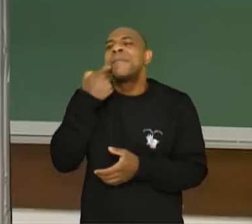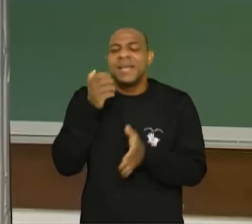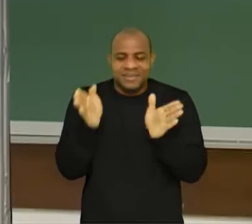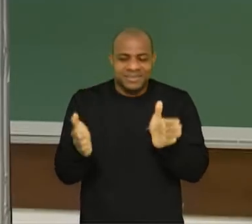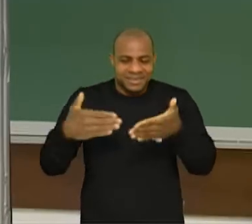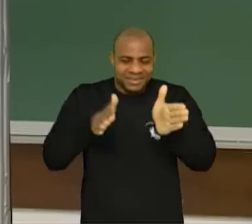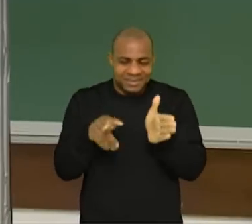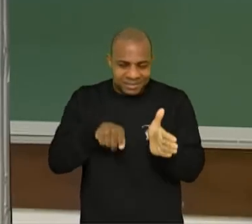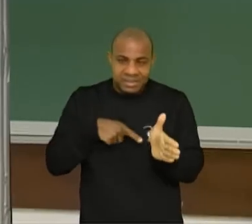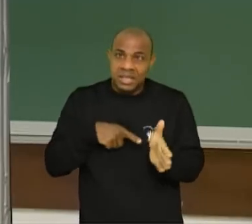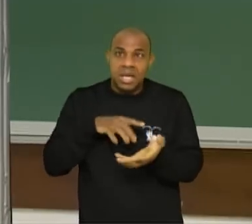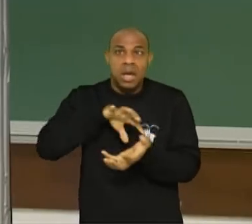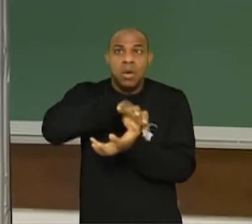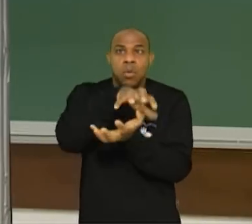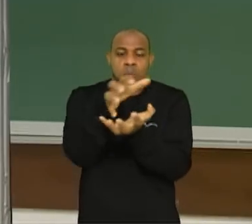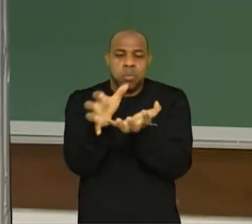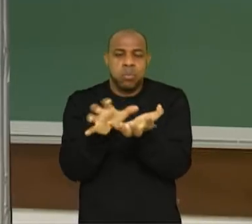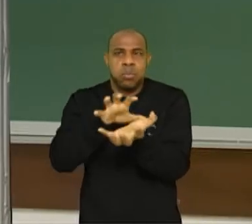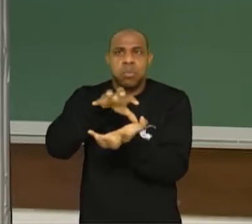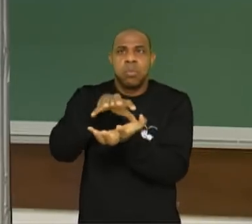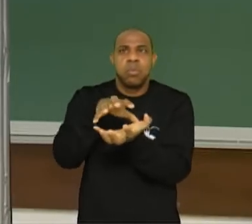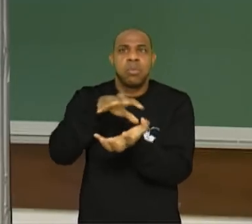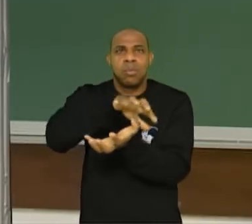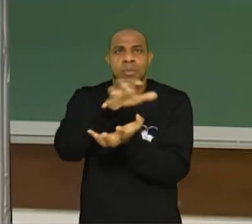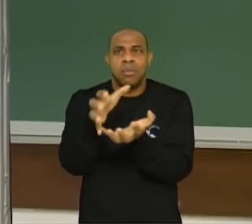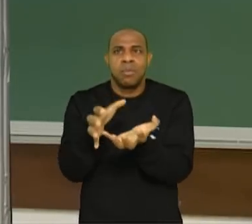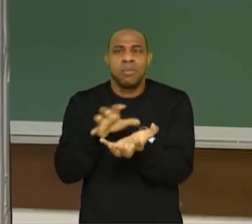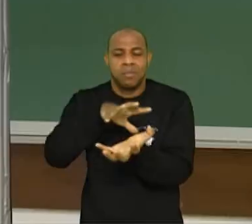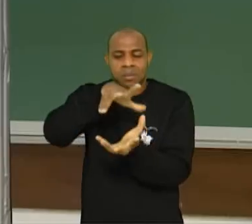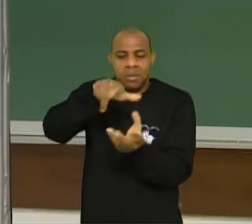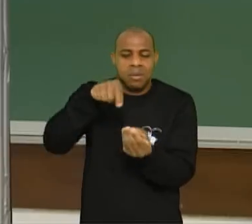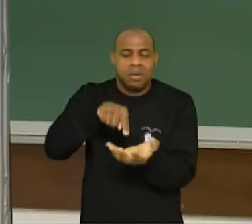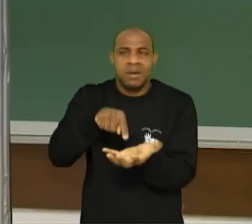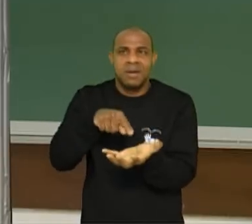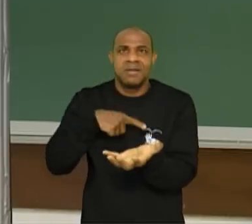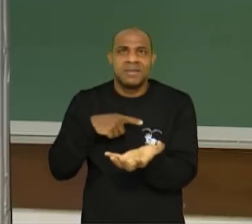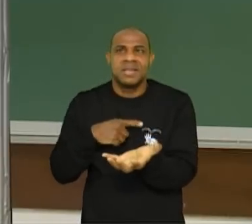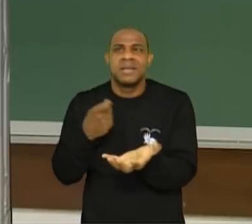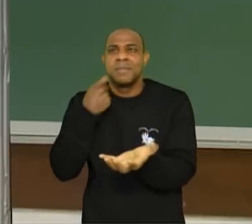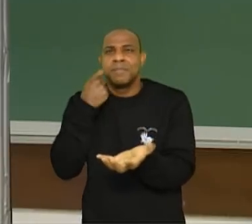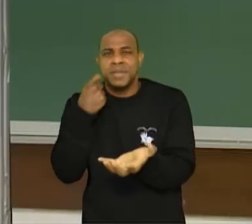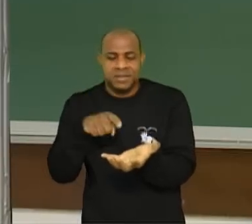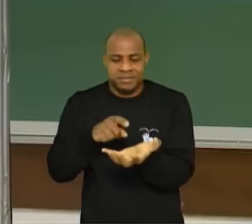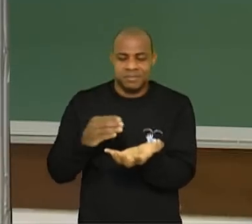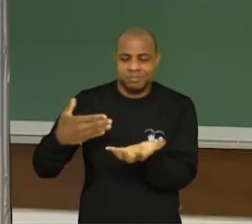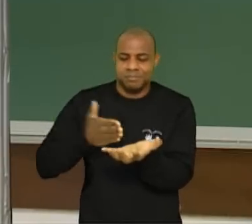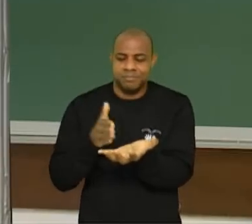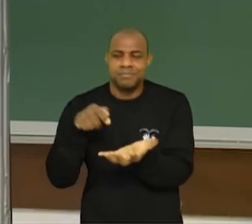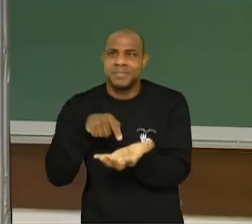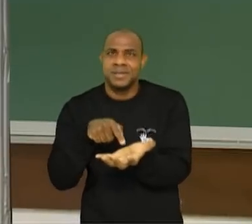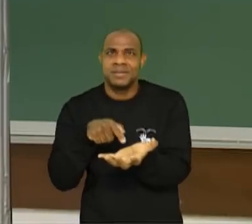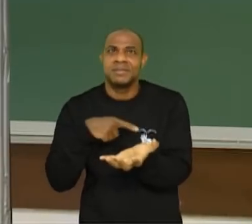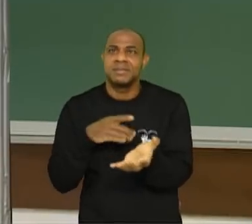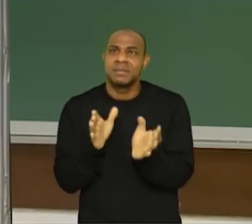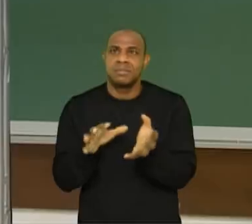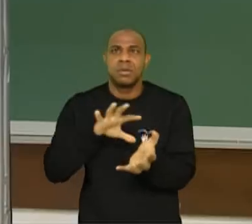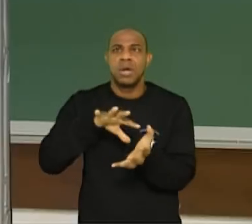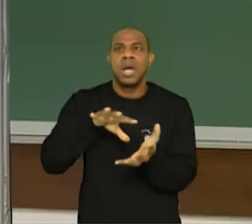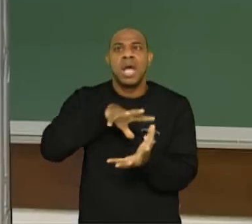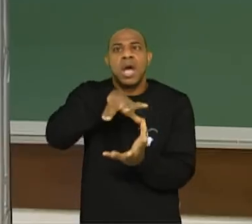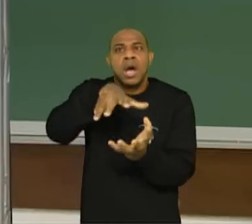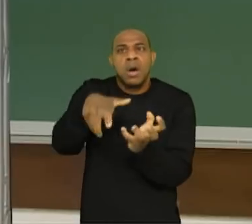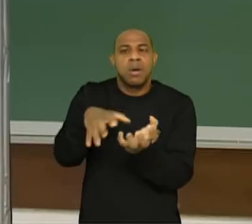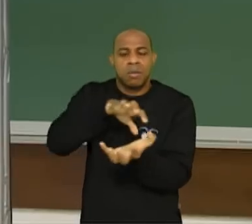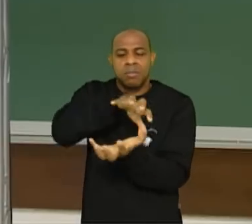condições ali para os peixinhos, para os moluscos que você vai colocar nesse aquário, você criou ali um ecossistema